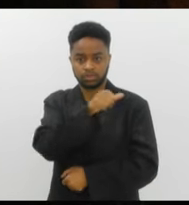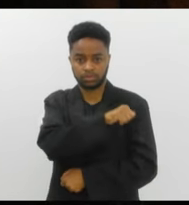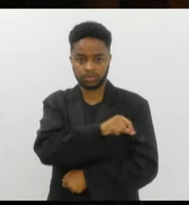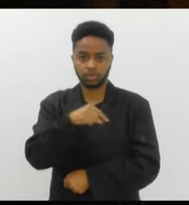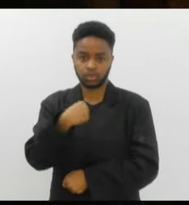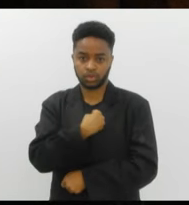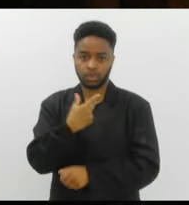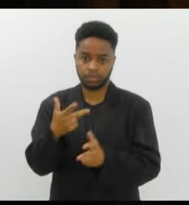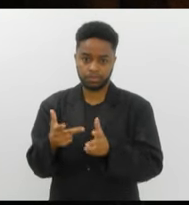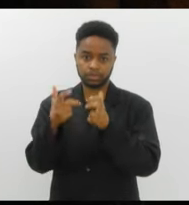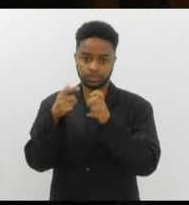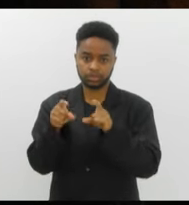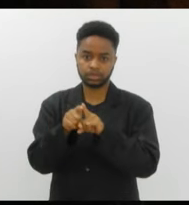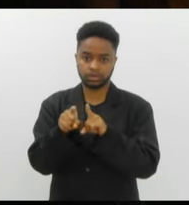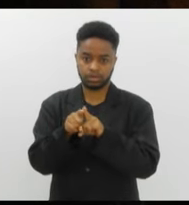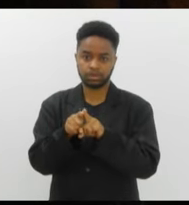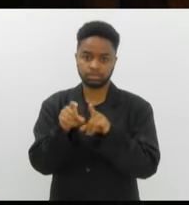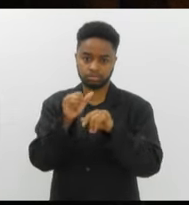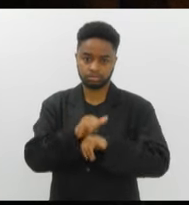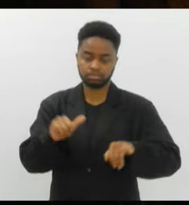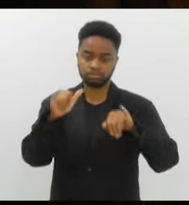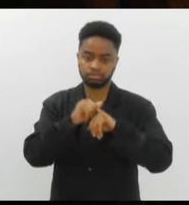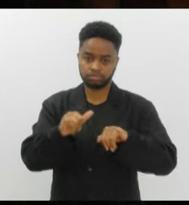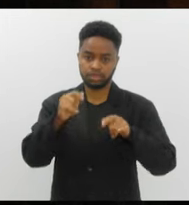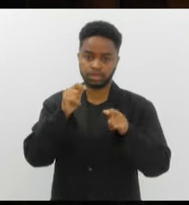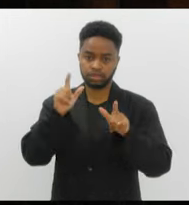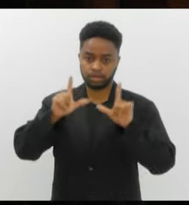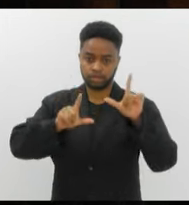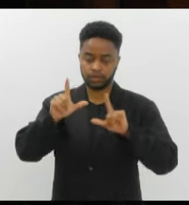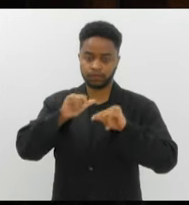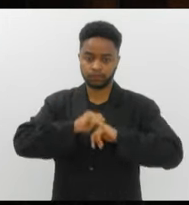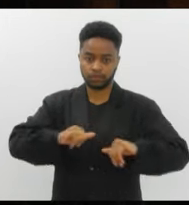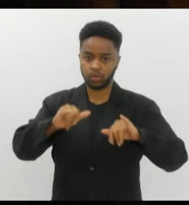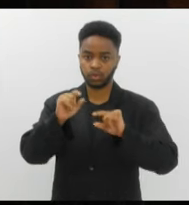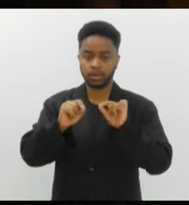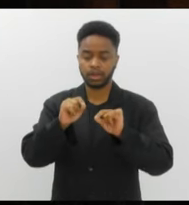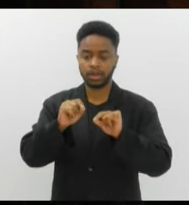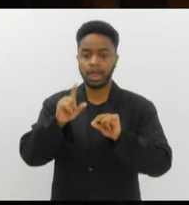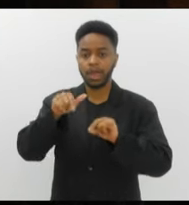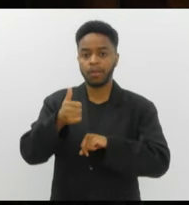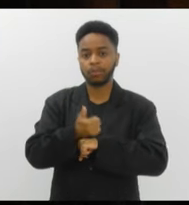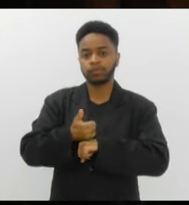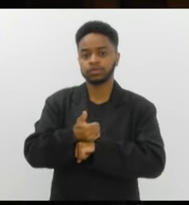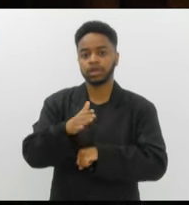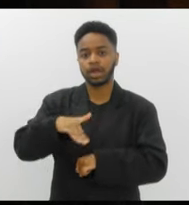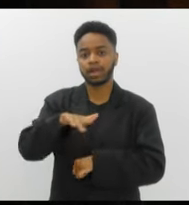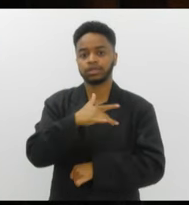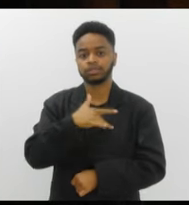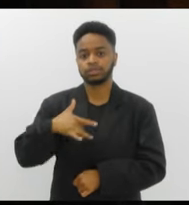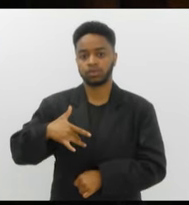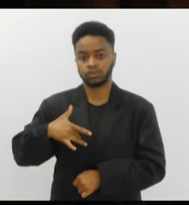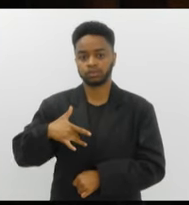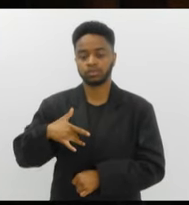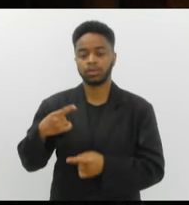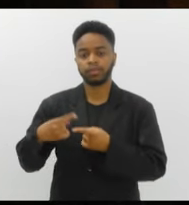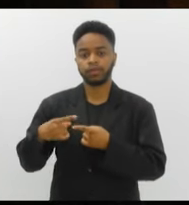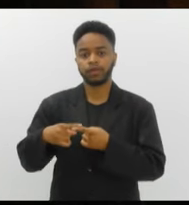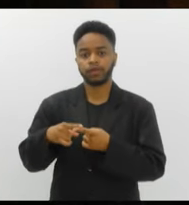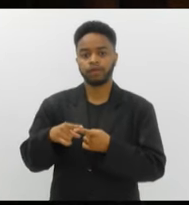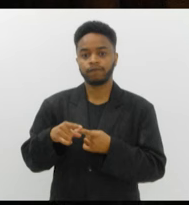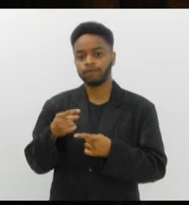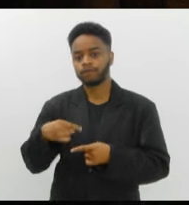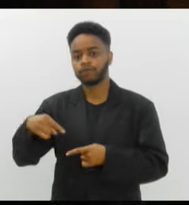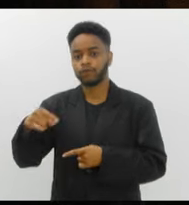isso, né, transmitido amplamente pela imprensa, né, foi dos próprios profissionais de saúde, que foram para a porta da prefeitura